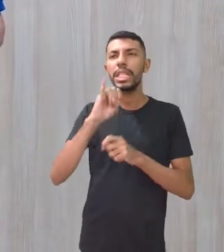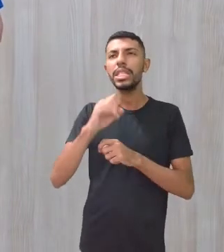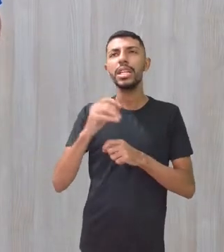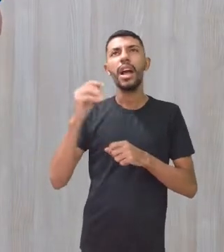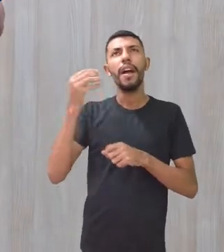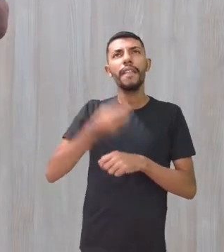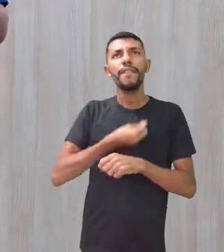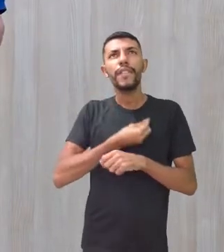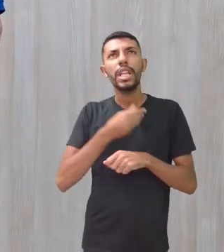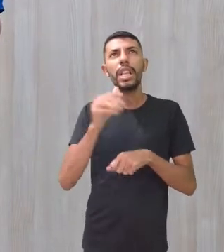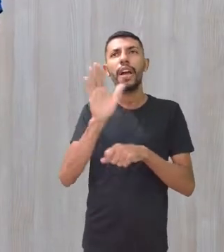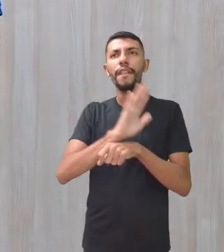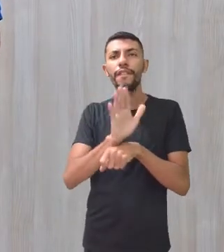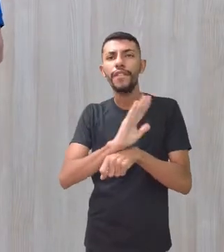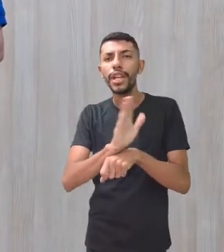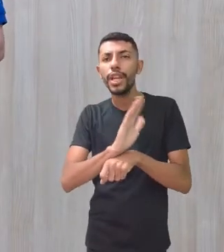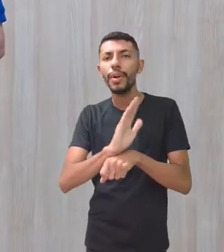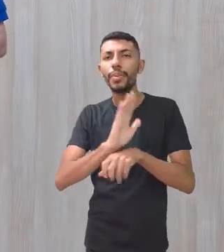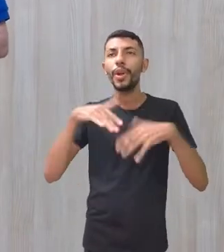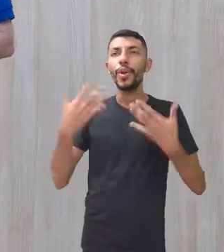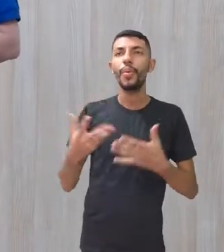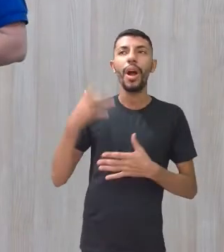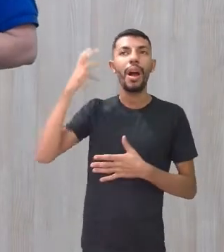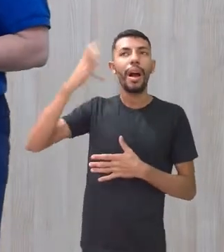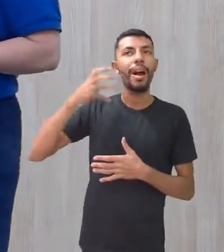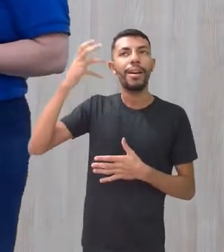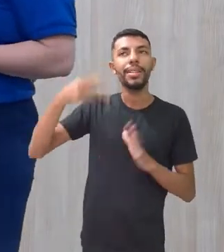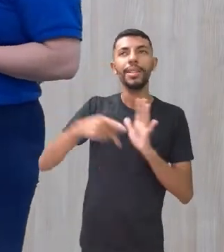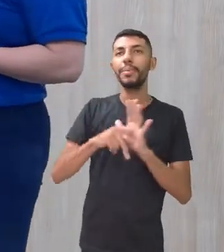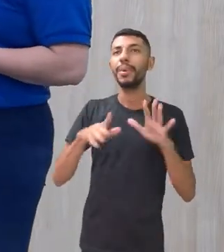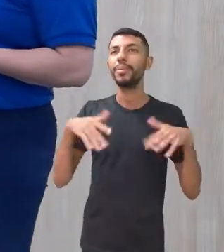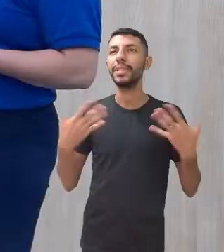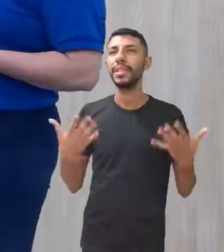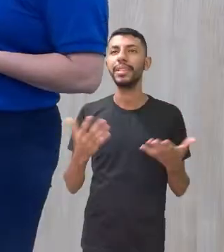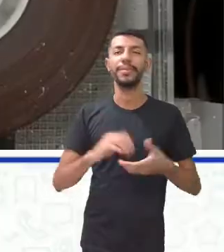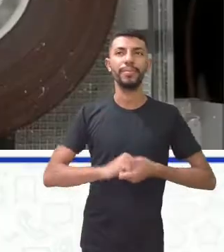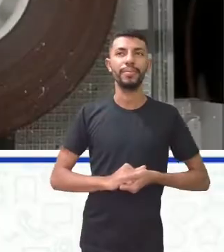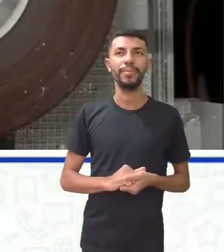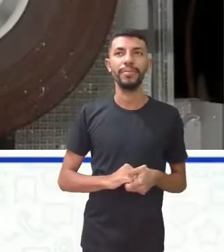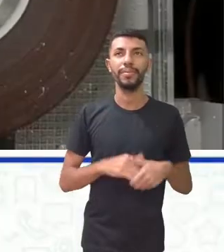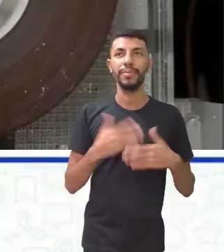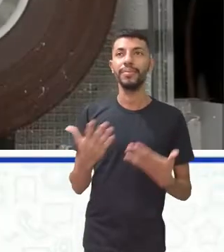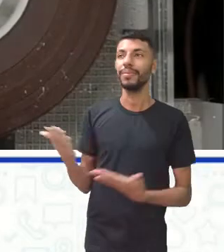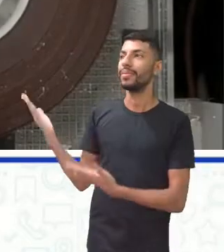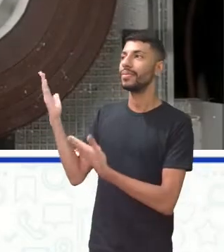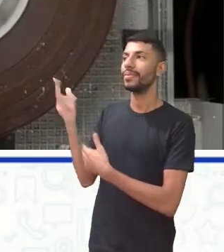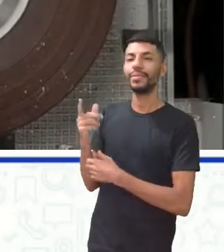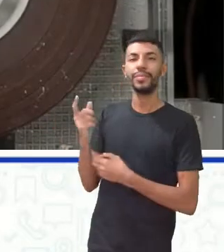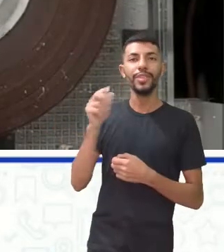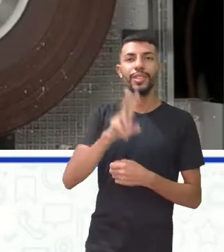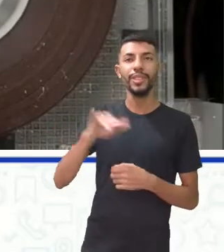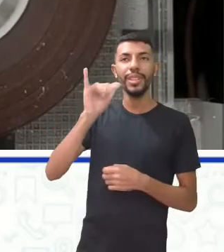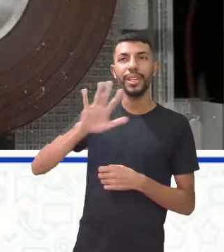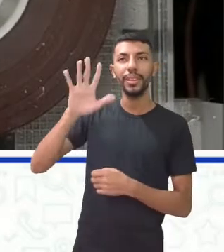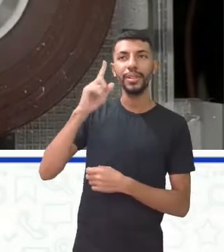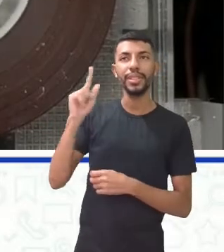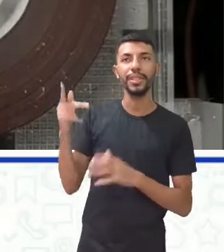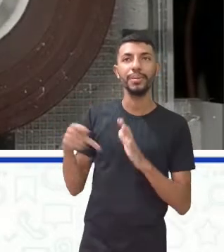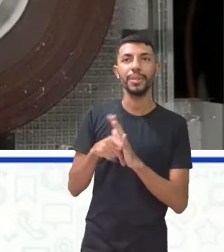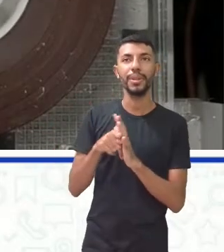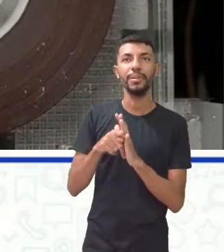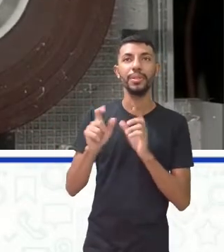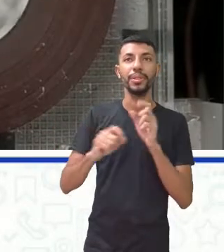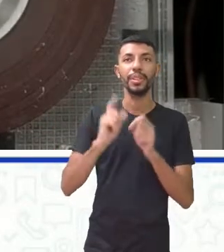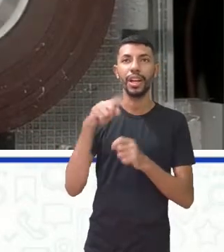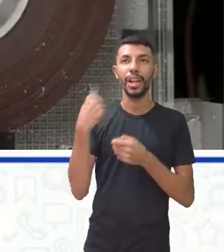filme. Qual seria a trilha sonora dele? E aí eu botei essa fita rebobinando para a